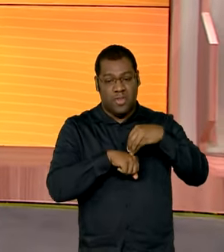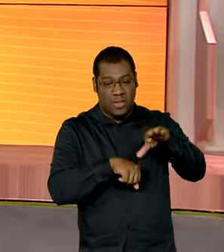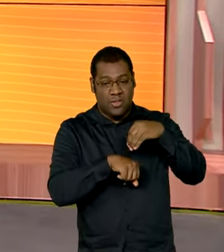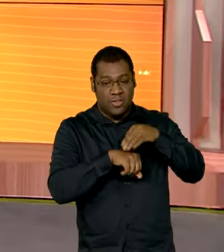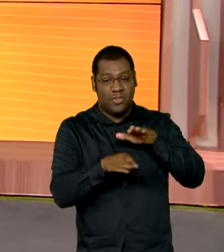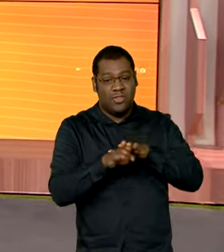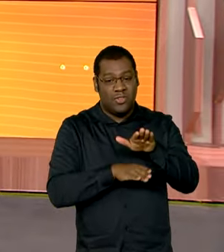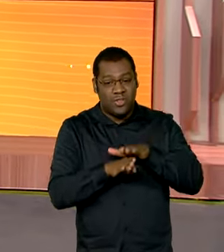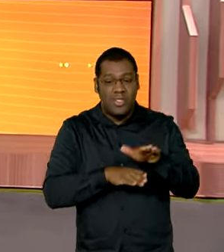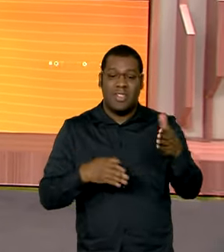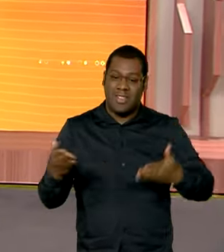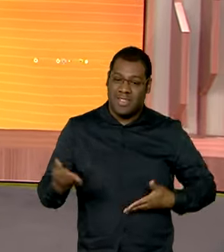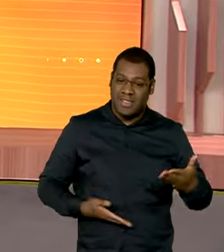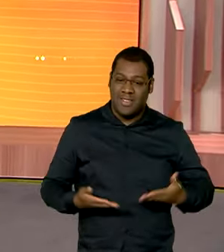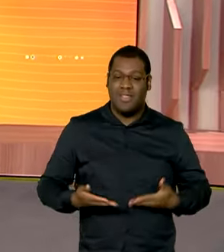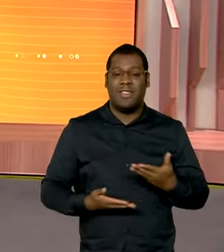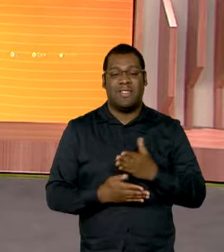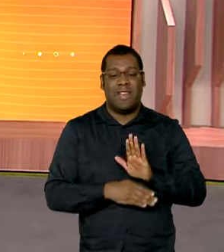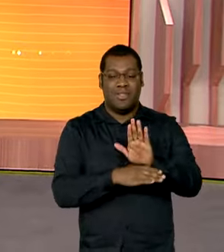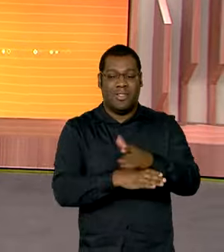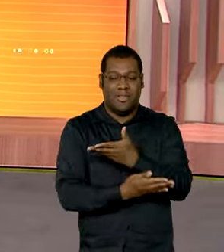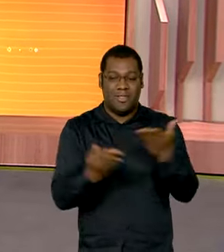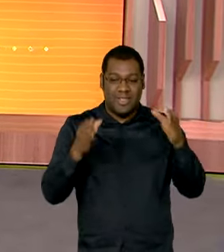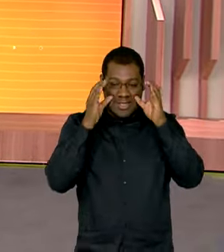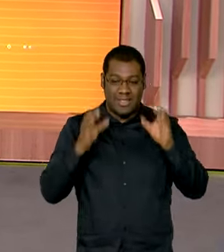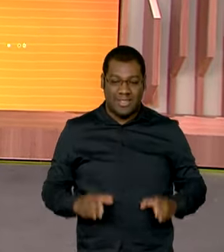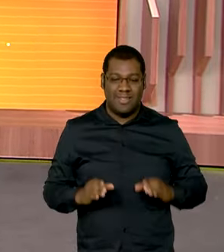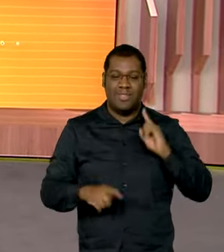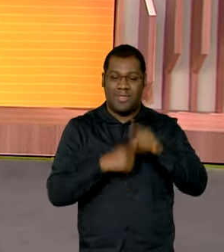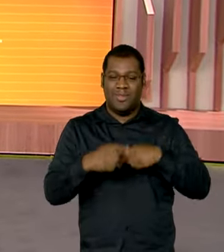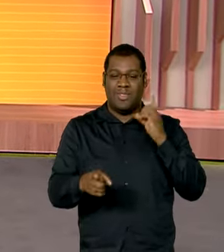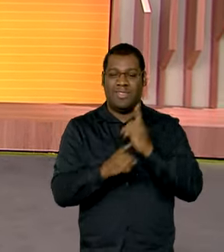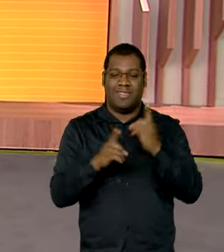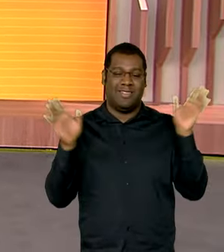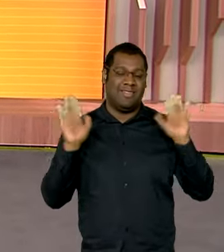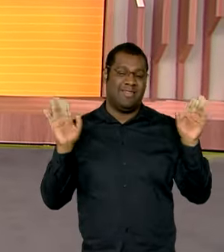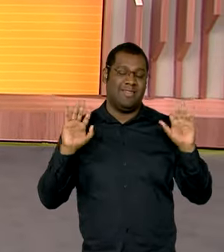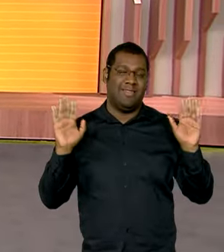serviços para você, cidadão. Uma ótima terça-feira e até a próxima. Tchau!